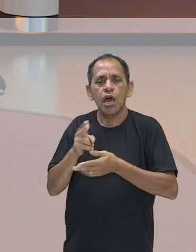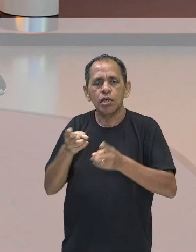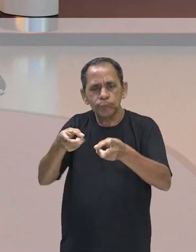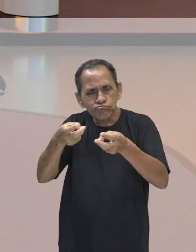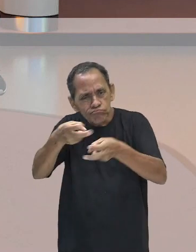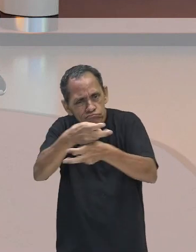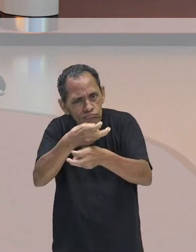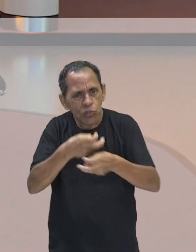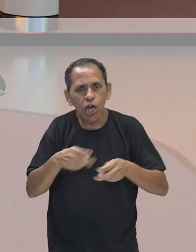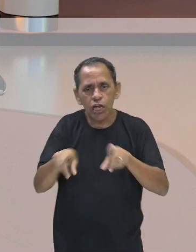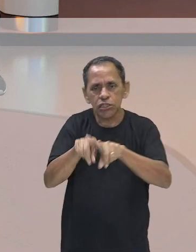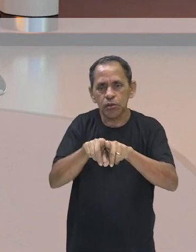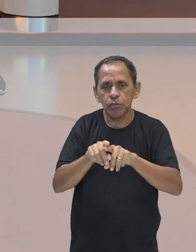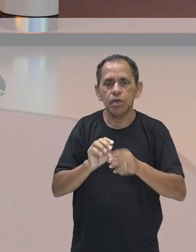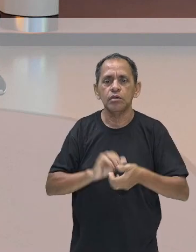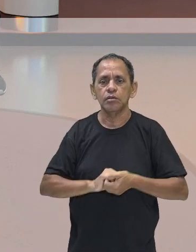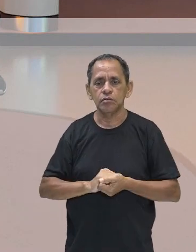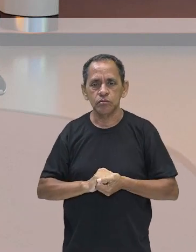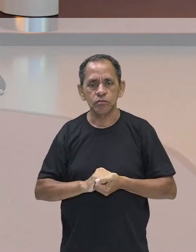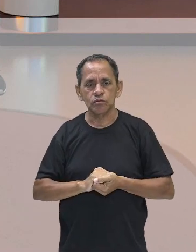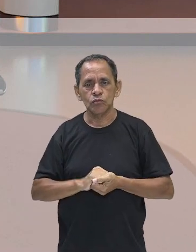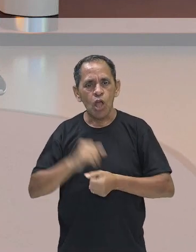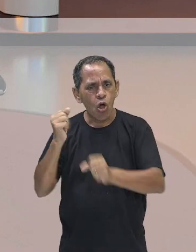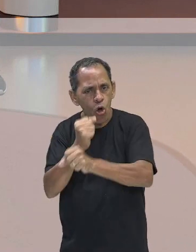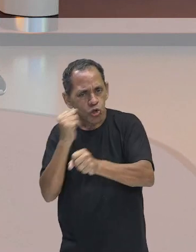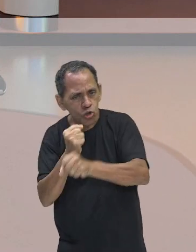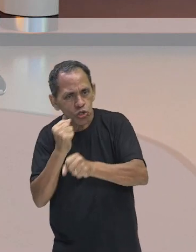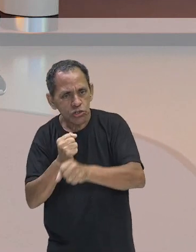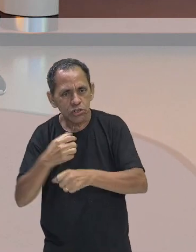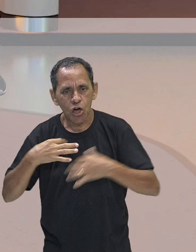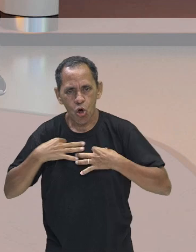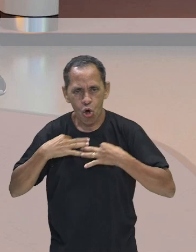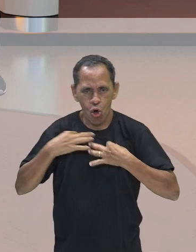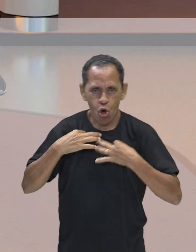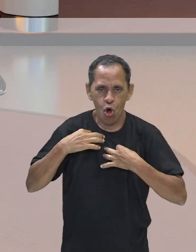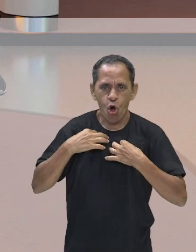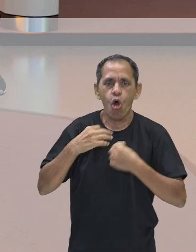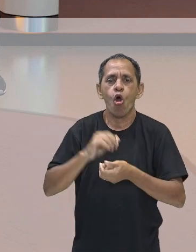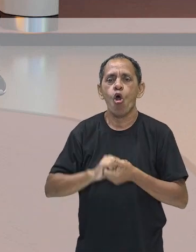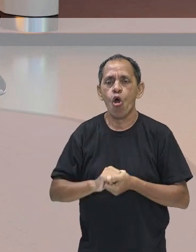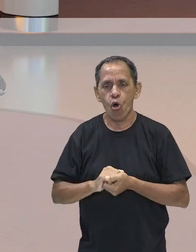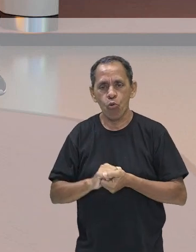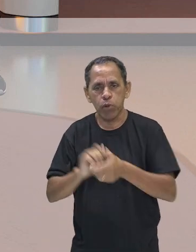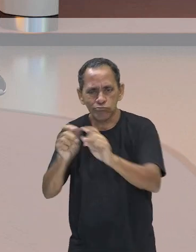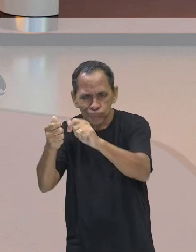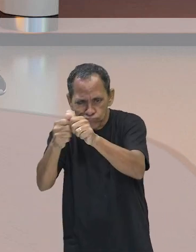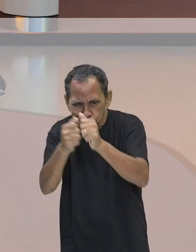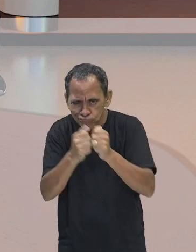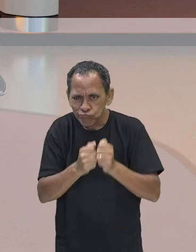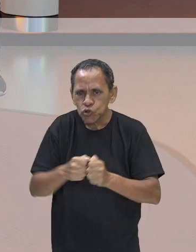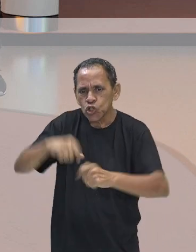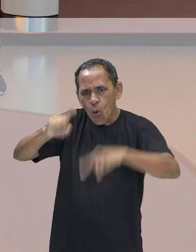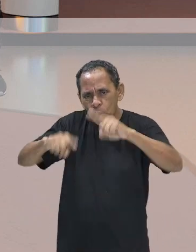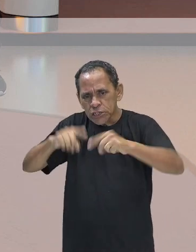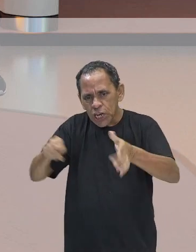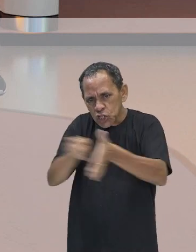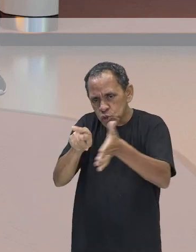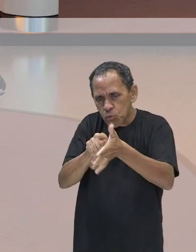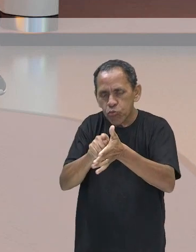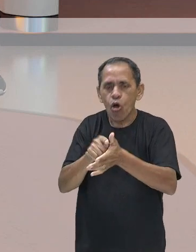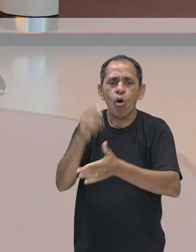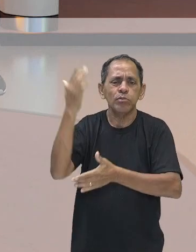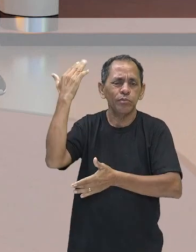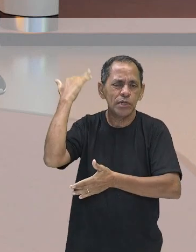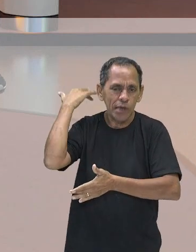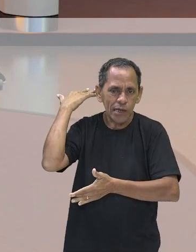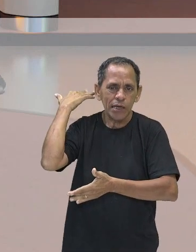ruínas de construção, ruas, túmulos, roupas, armas, cerâmicas, além disso, objetos de tempos mais